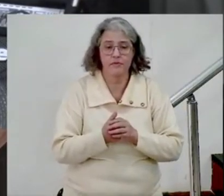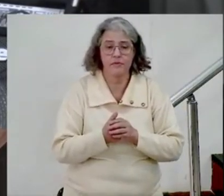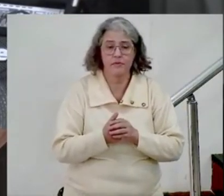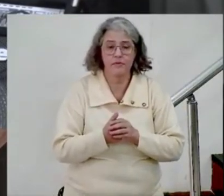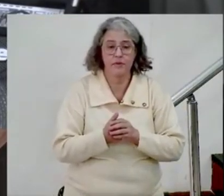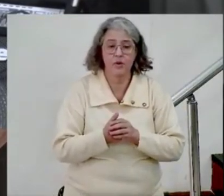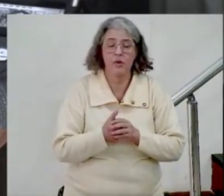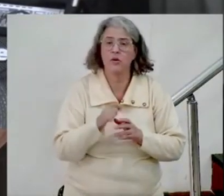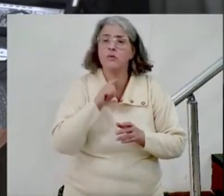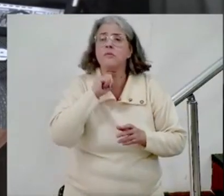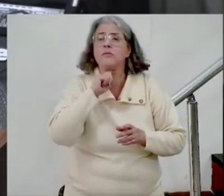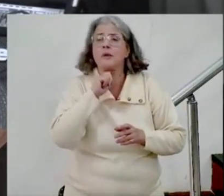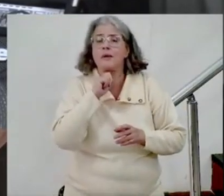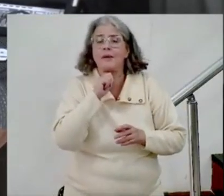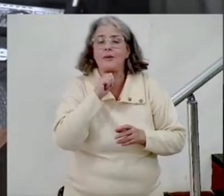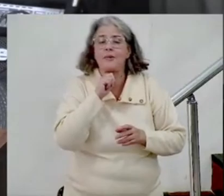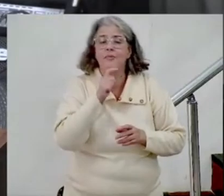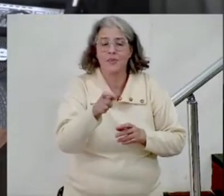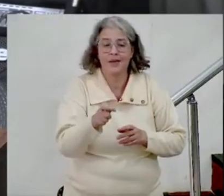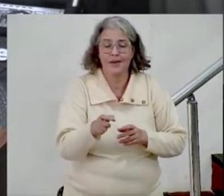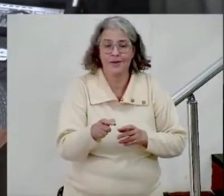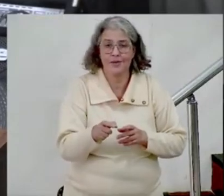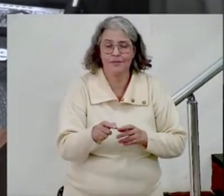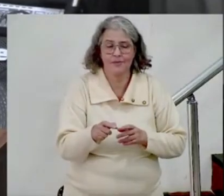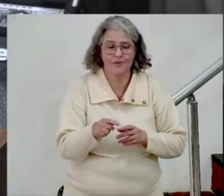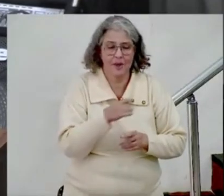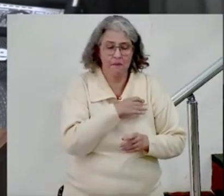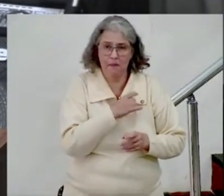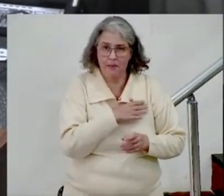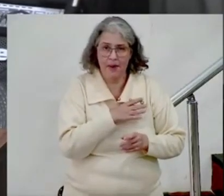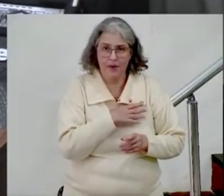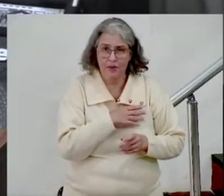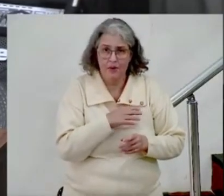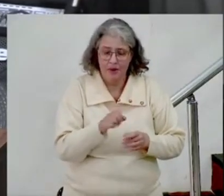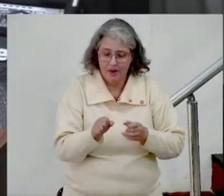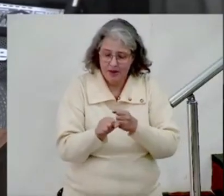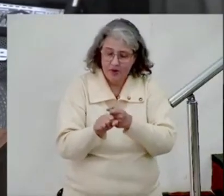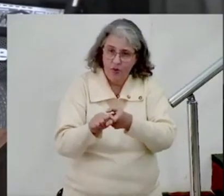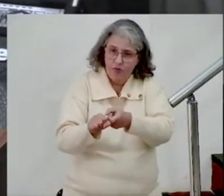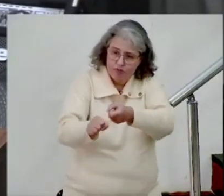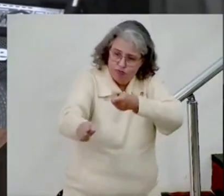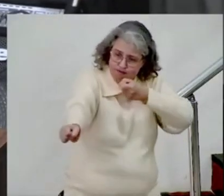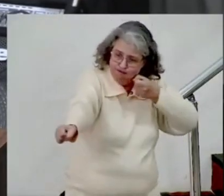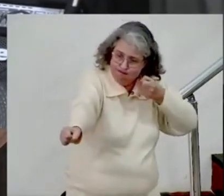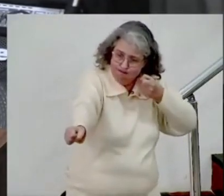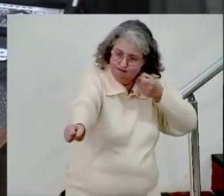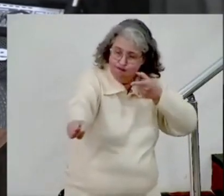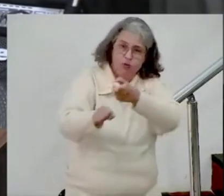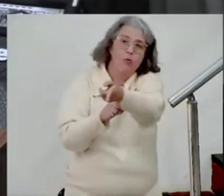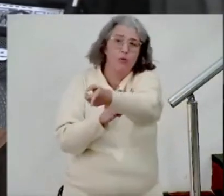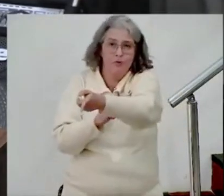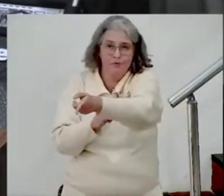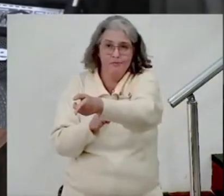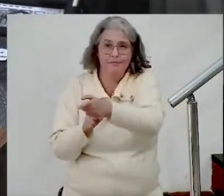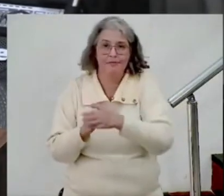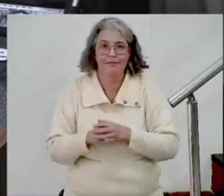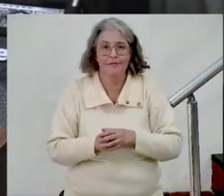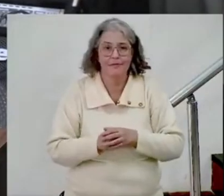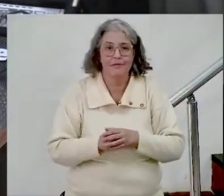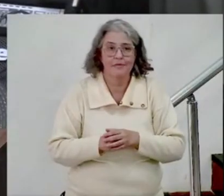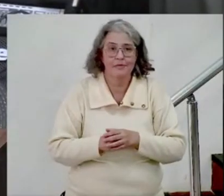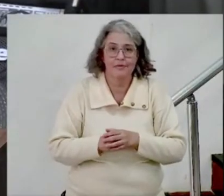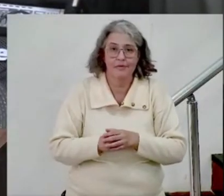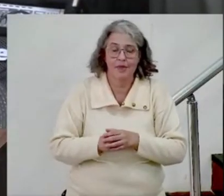da peste, verso 6, que se propaga nas trevas. Por quê? Porque se você está sitiado comendo comida velha, você fica